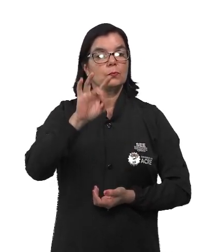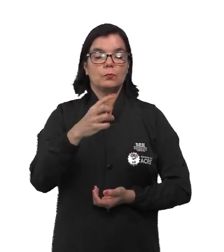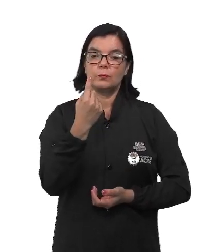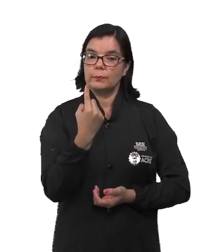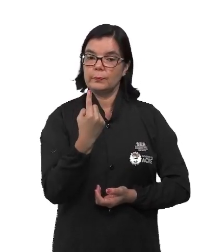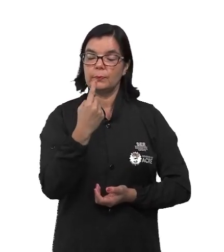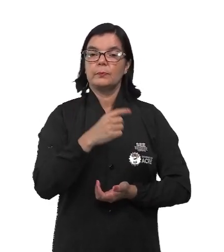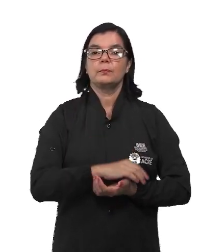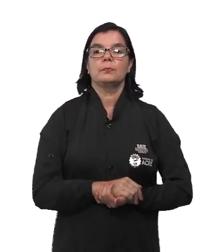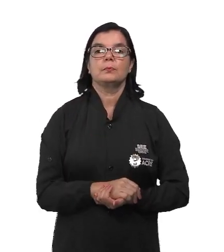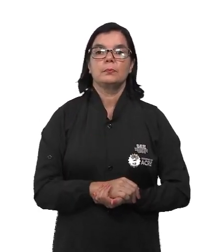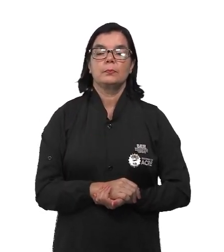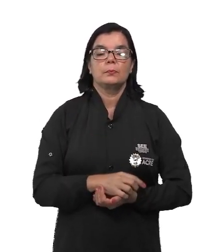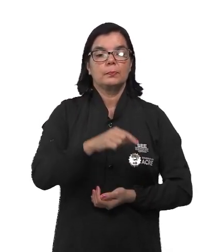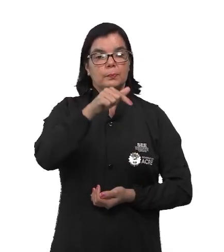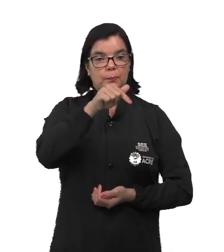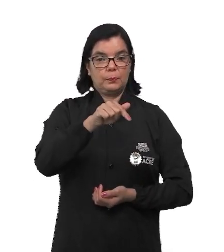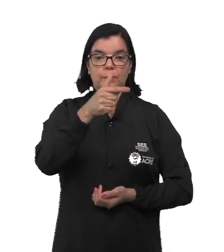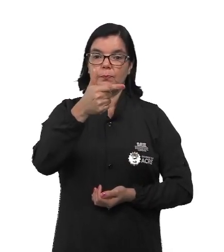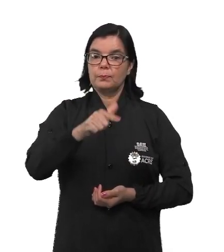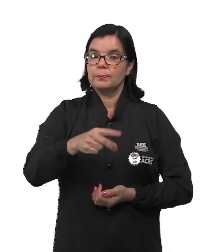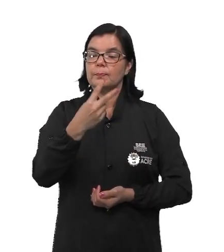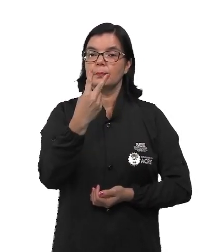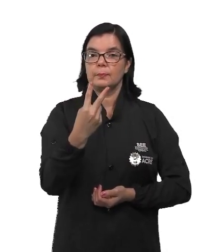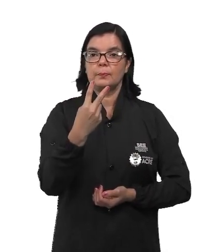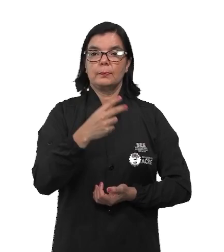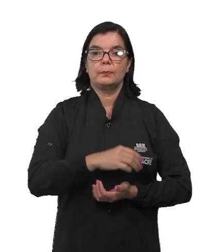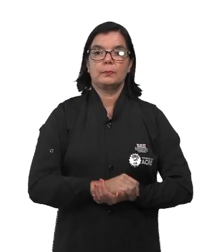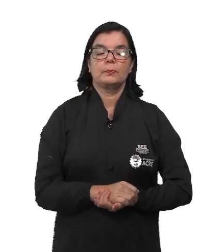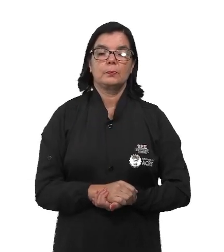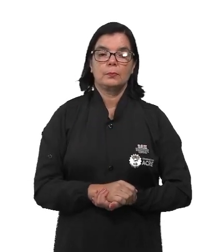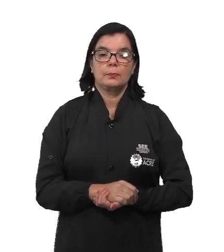vez. O 7 2 vezes.